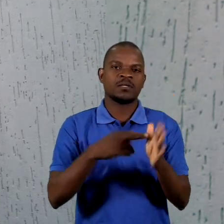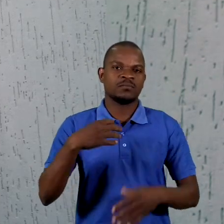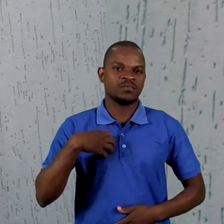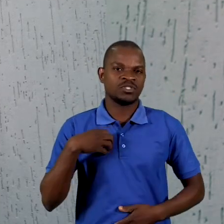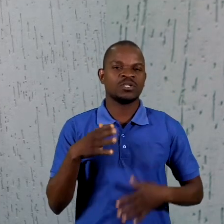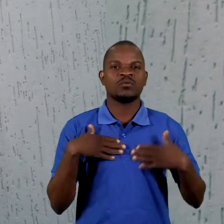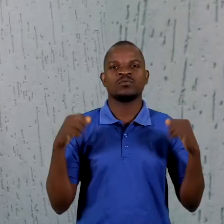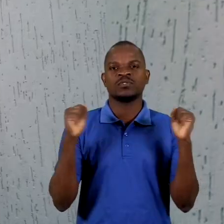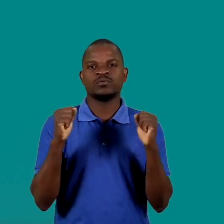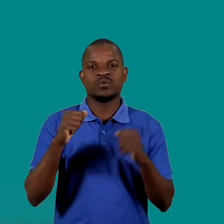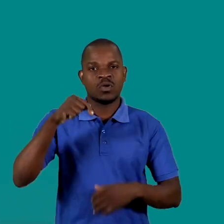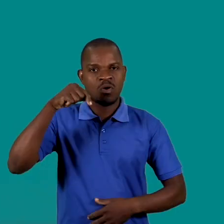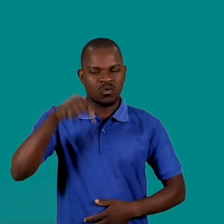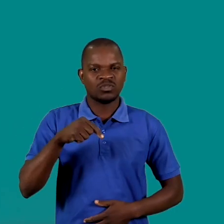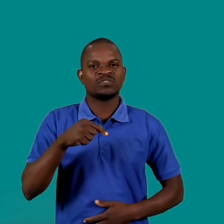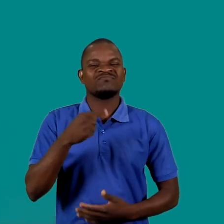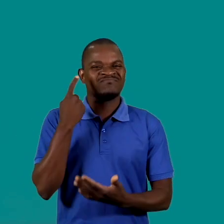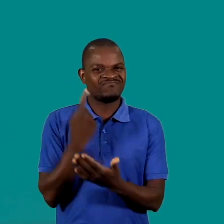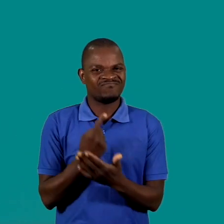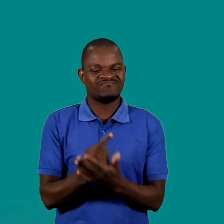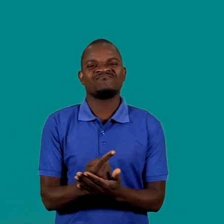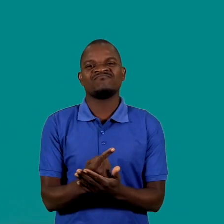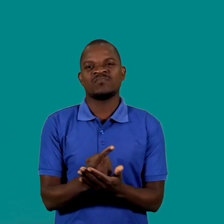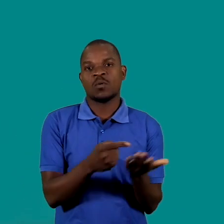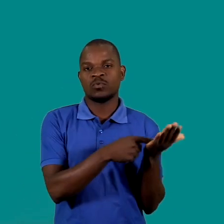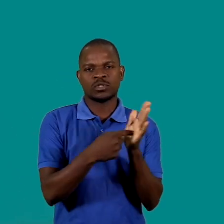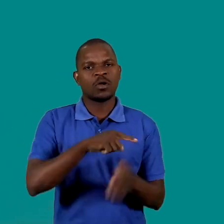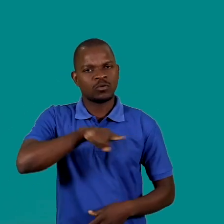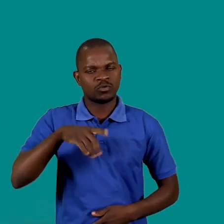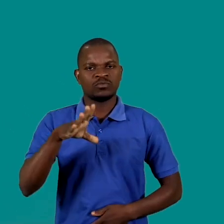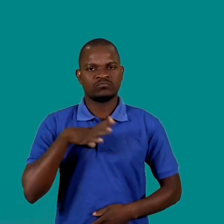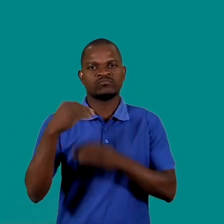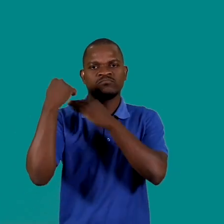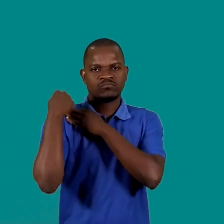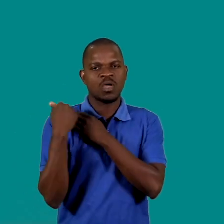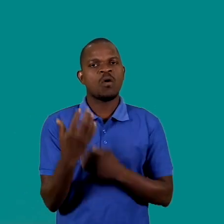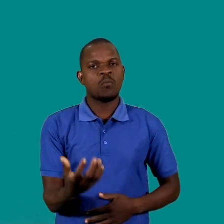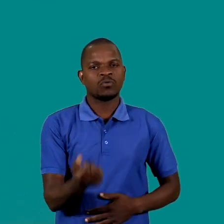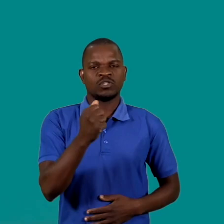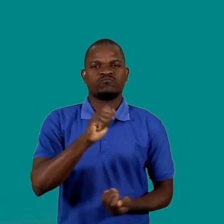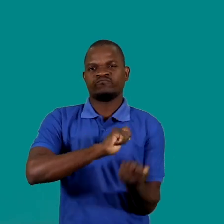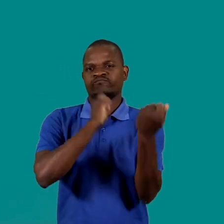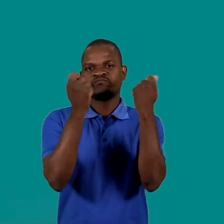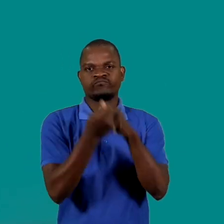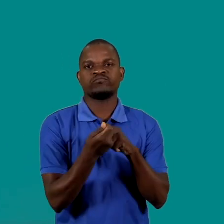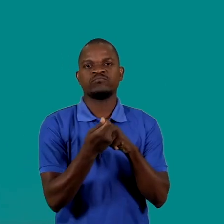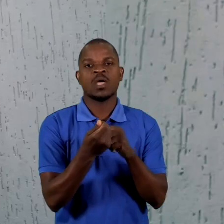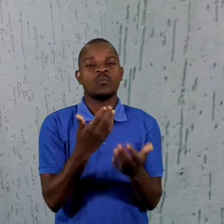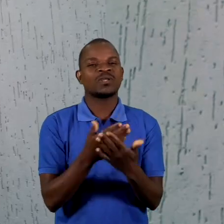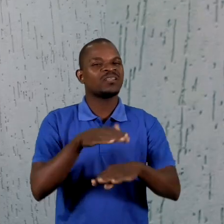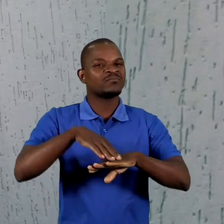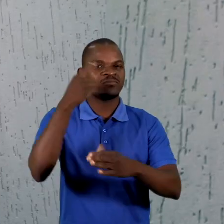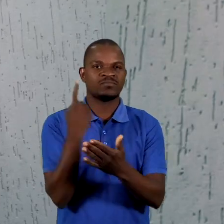recomendações do Ministério da Saúde. Hoje, mais do que nunca, devemos mostrar que somos responsáveis e que somos agentes de mudança.